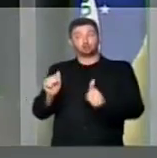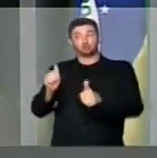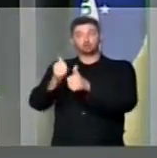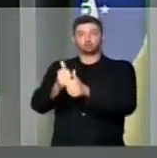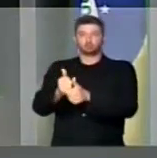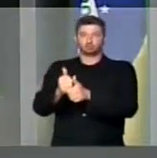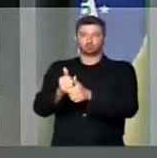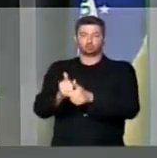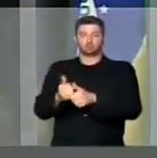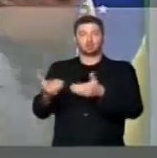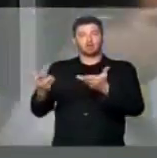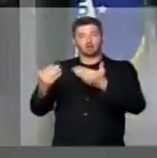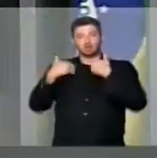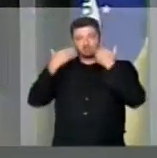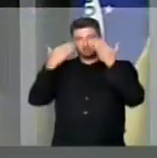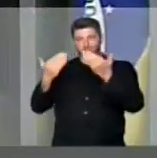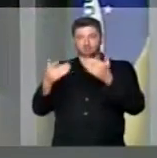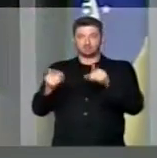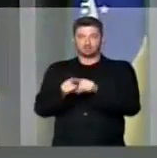substitutivo, ora